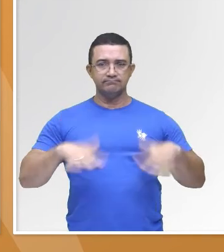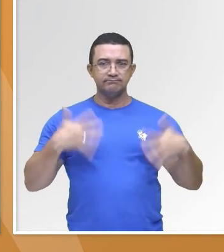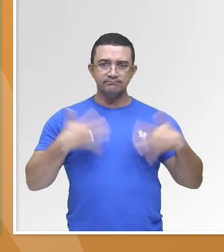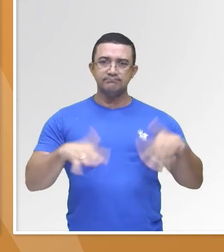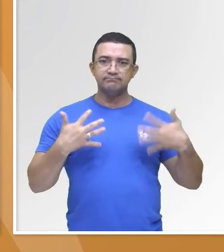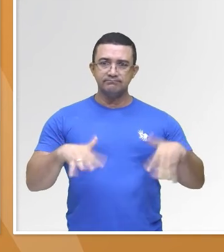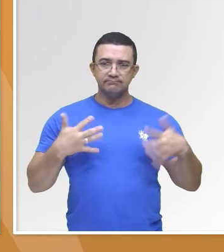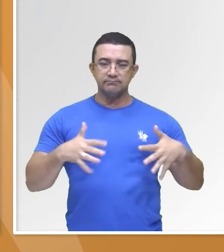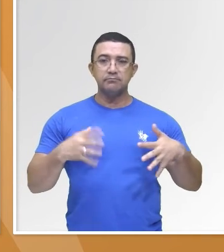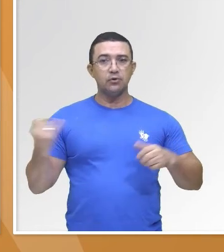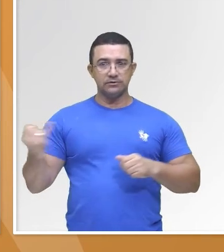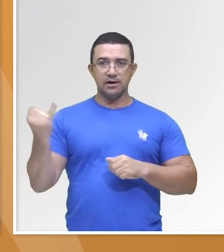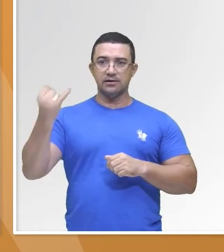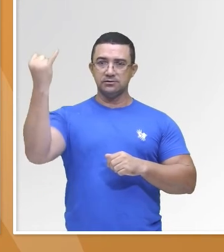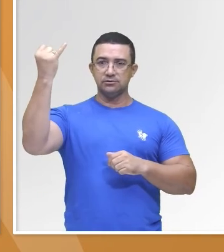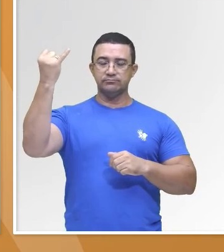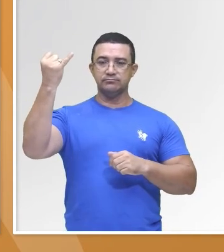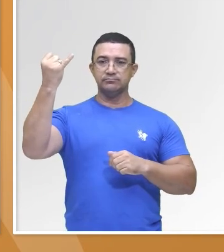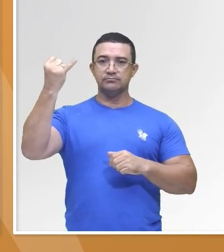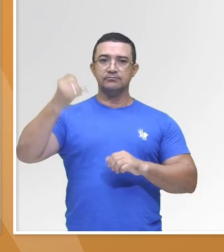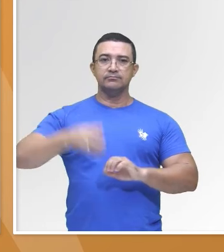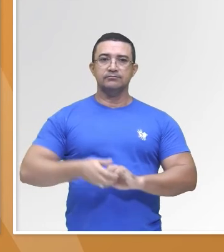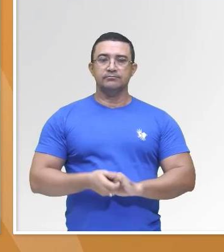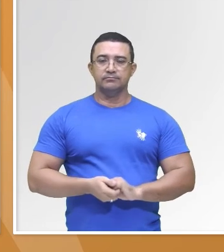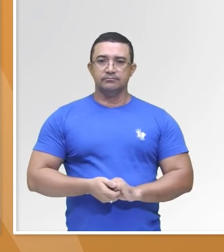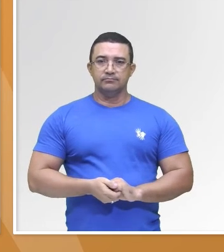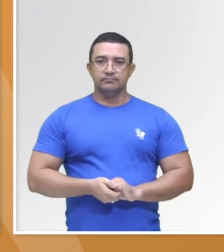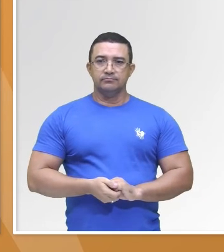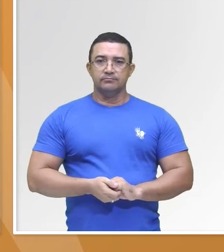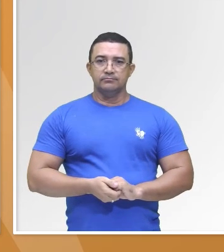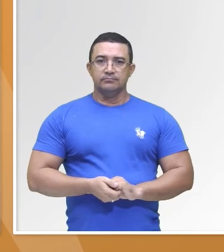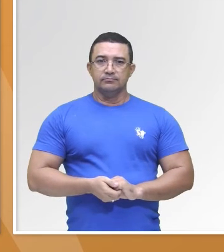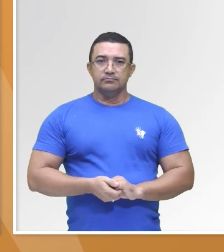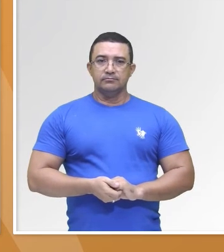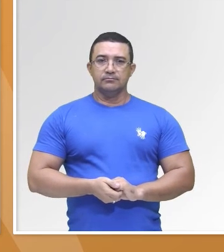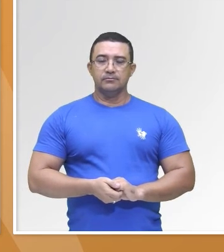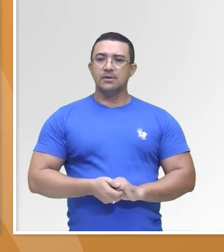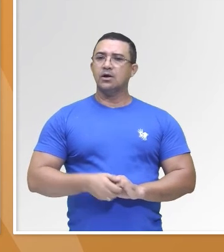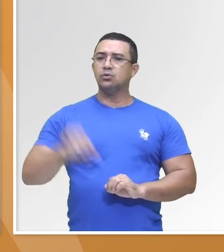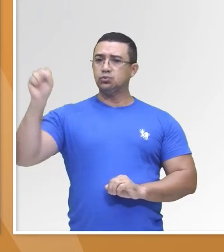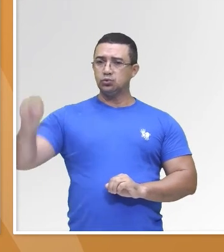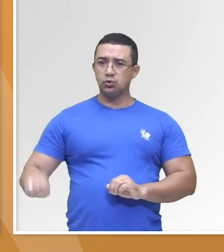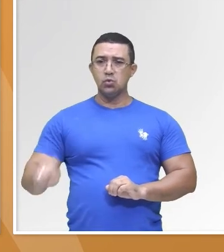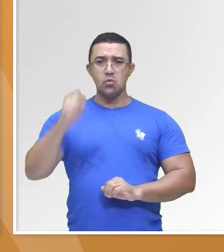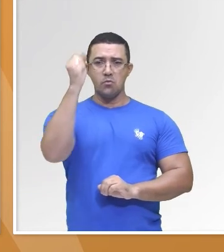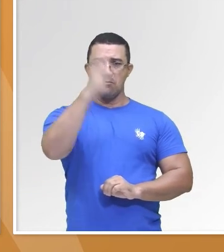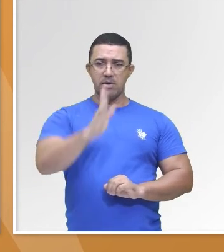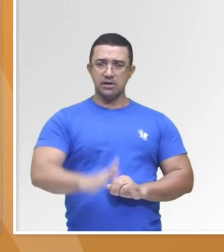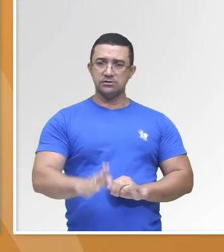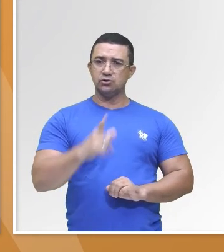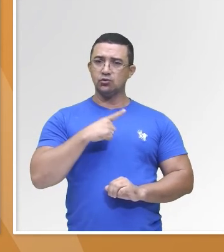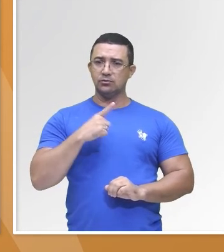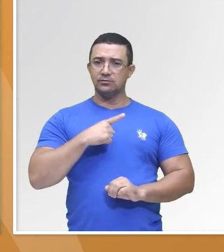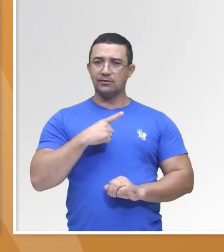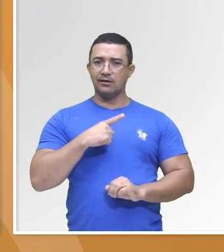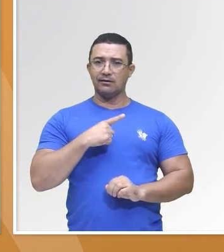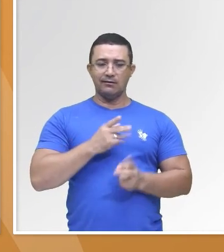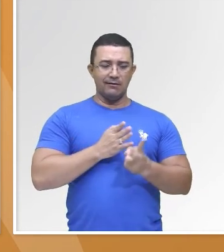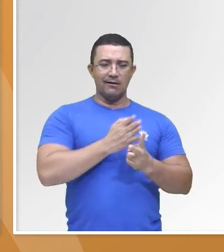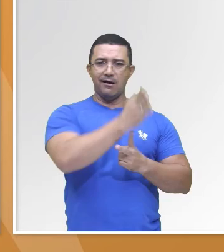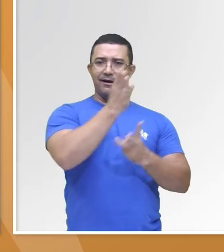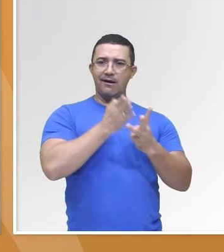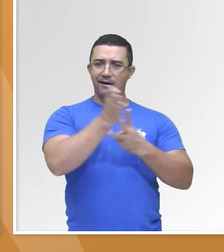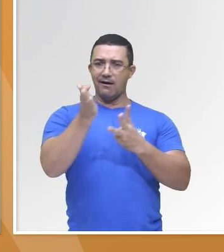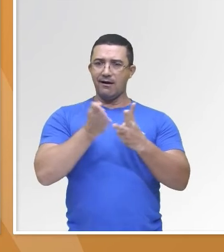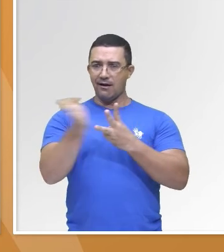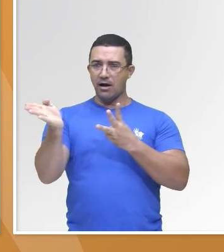bastante elevado, né, que chama a atenção. Então, o sul do Brasil tem vários ramos industriais, e aí